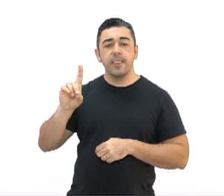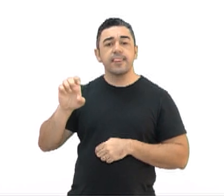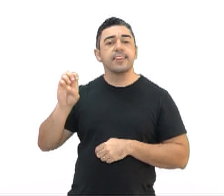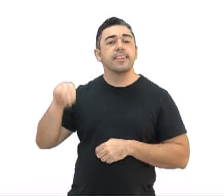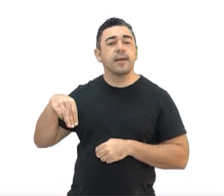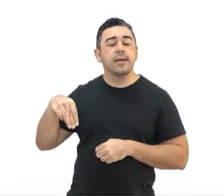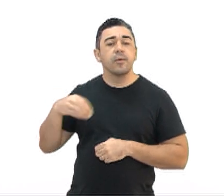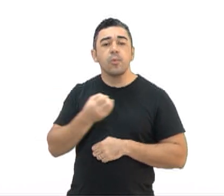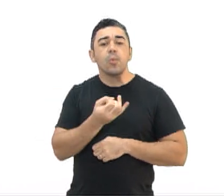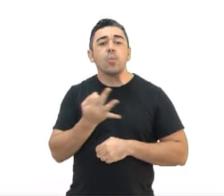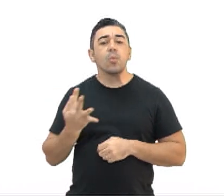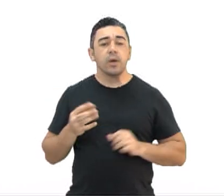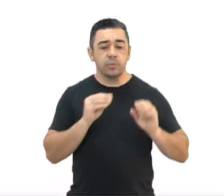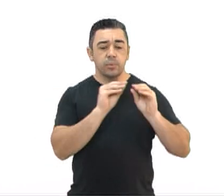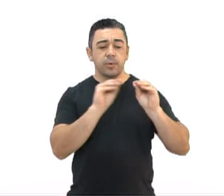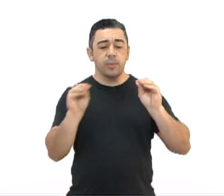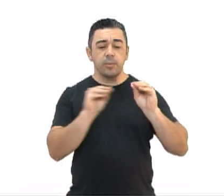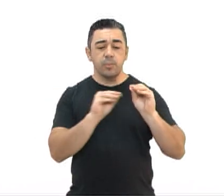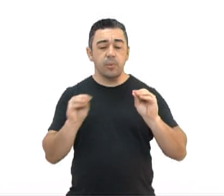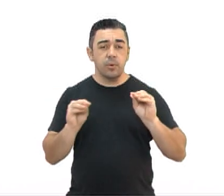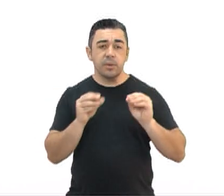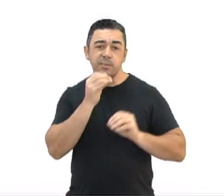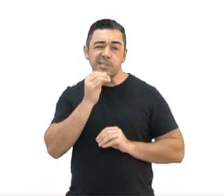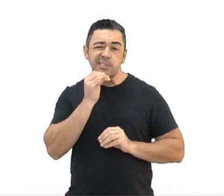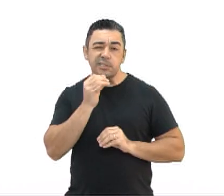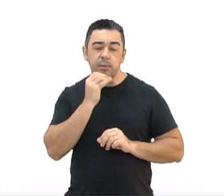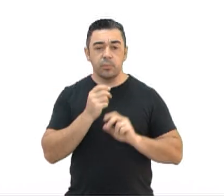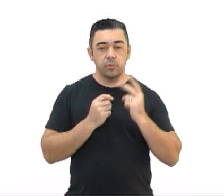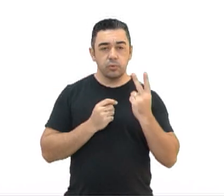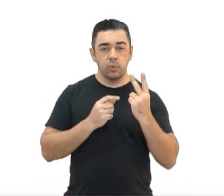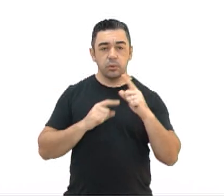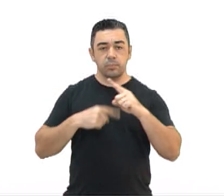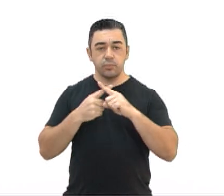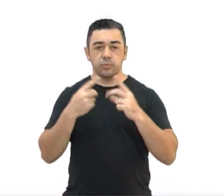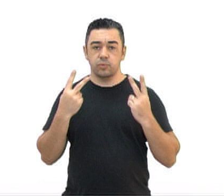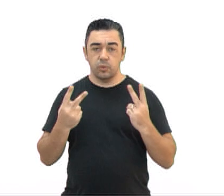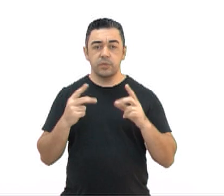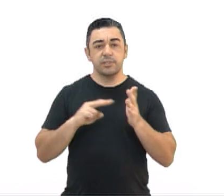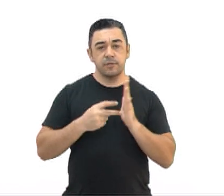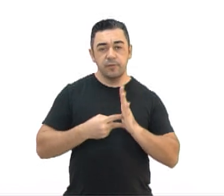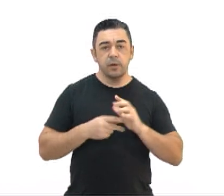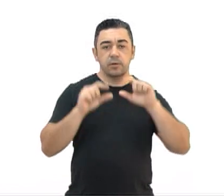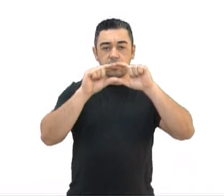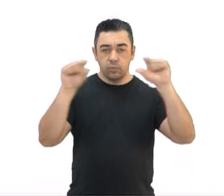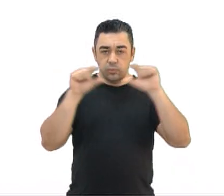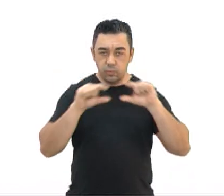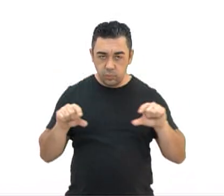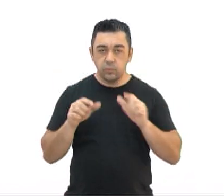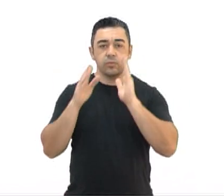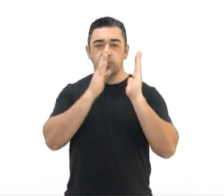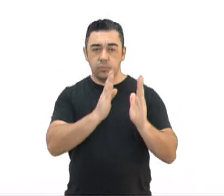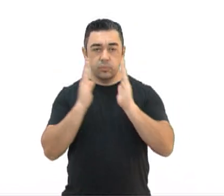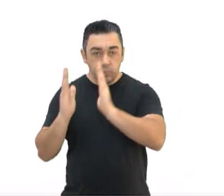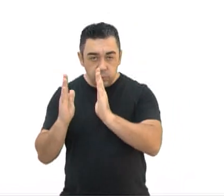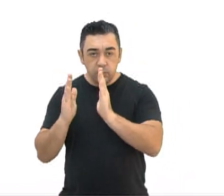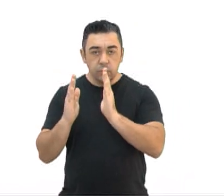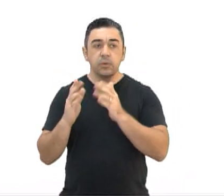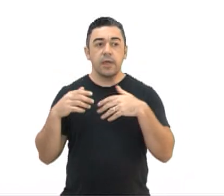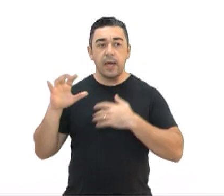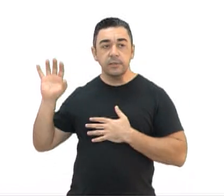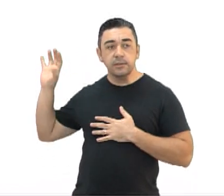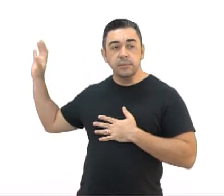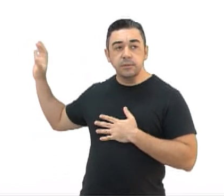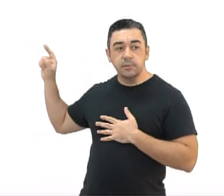a ordem dela. Quando a professora fala uma ordem 2 por 2, então eu tenho ela representada dessa